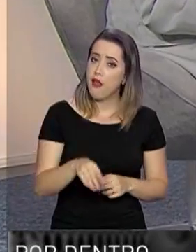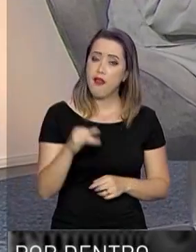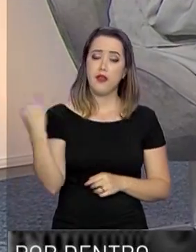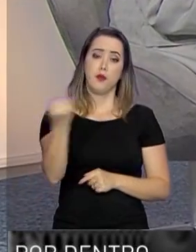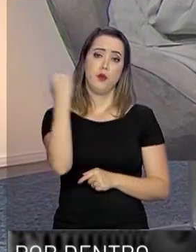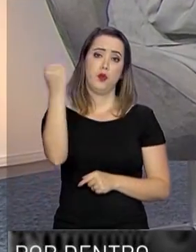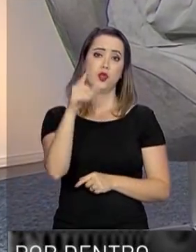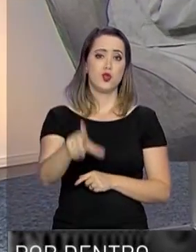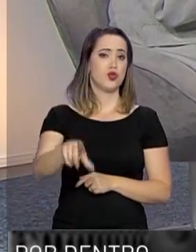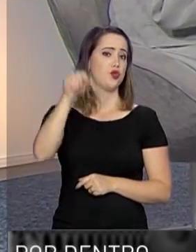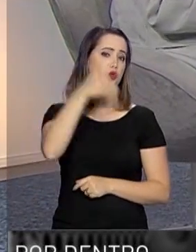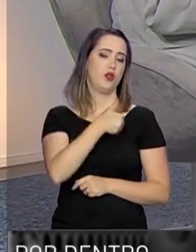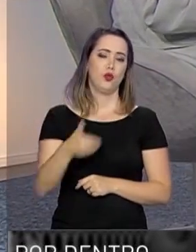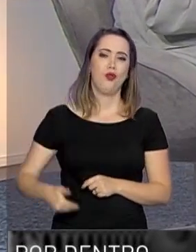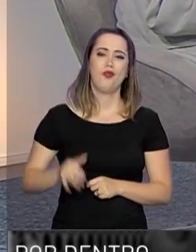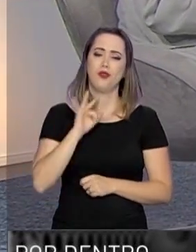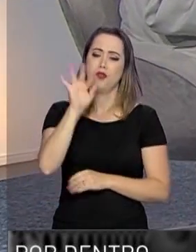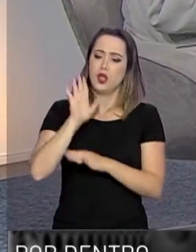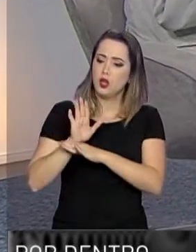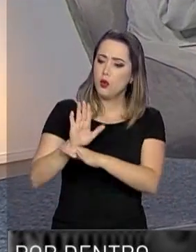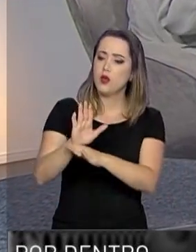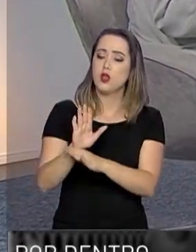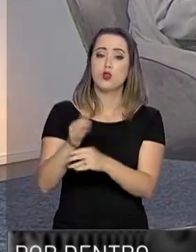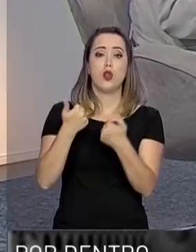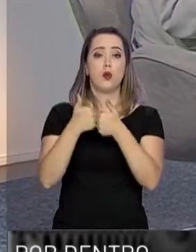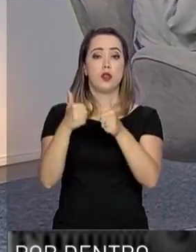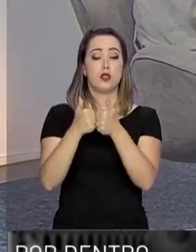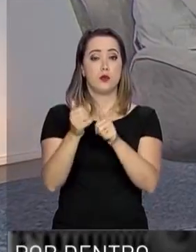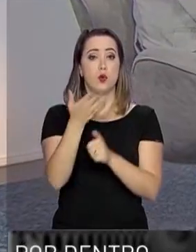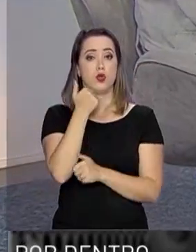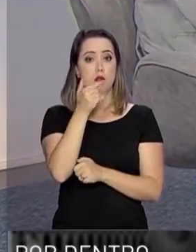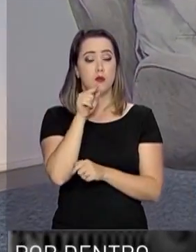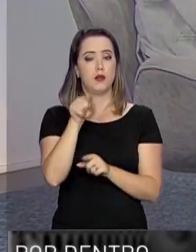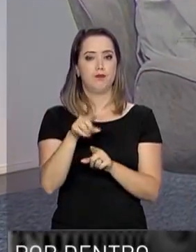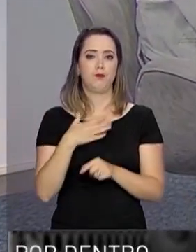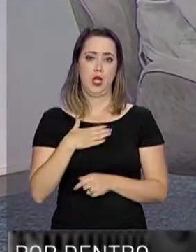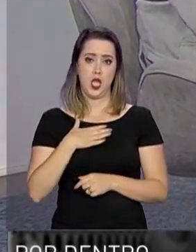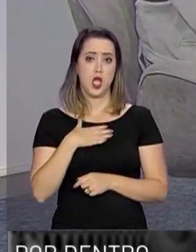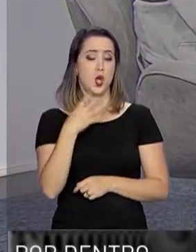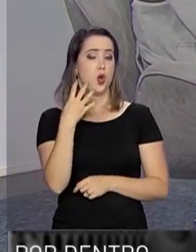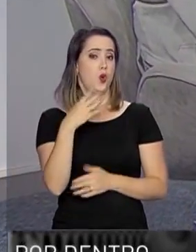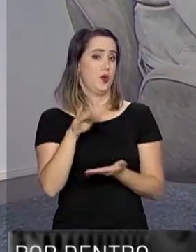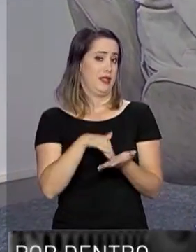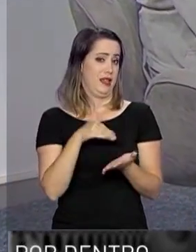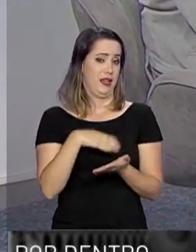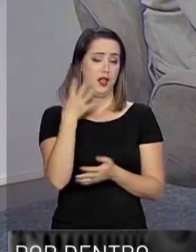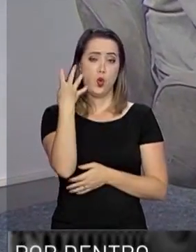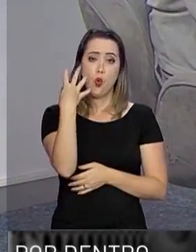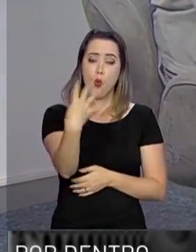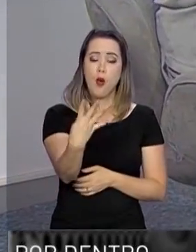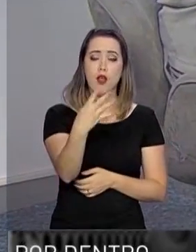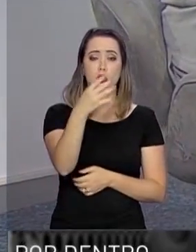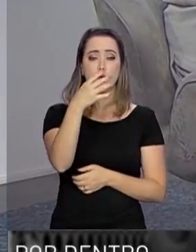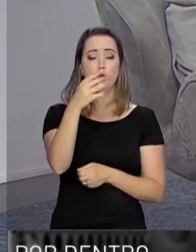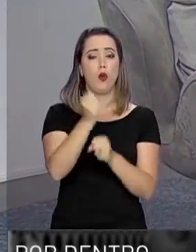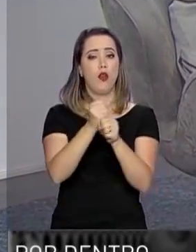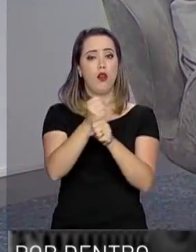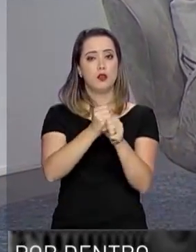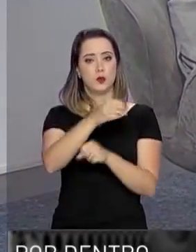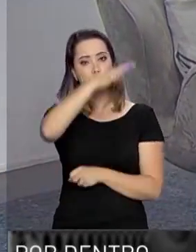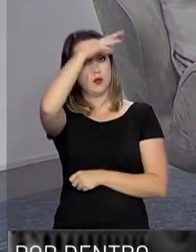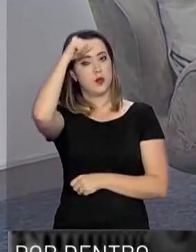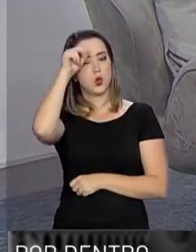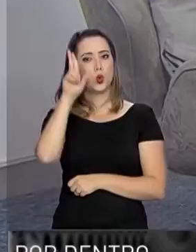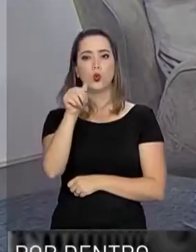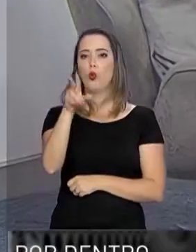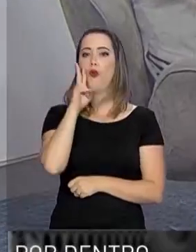do governo federal em apoiar, tanto no transporte quanto na merenda, é muito importante. Eu fui secretário por 4 anos no estado do Amazonas. Eu nunca